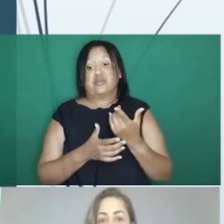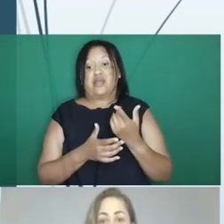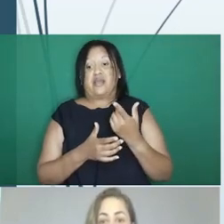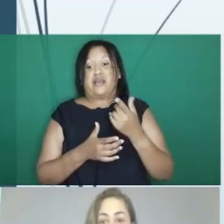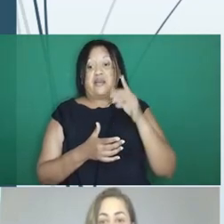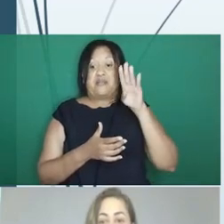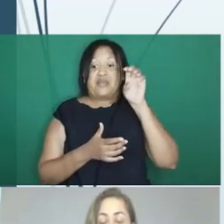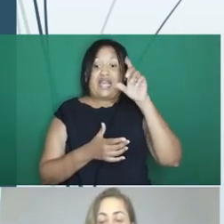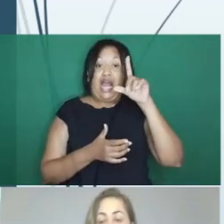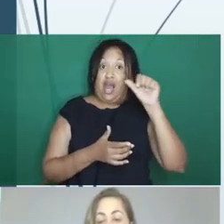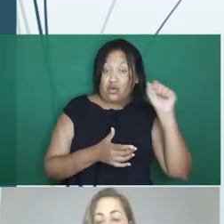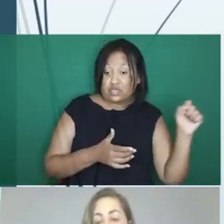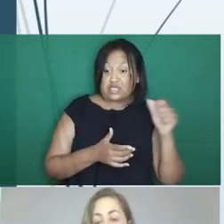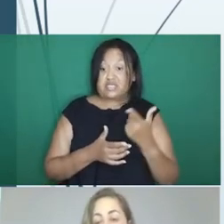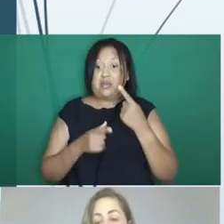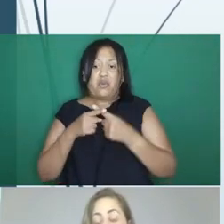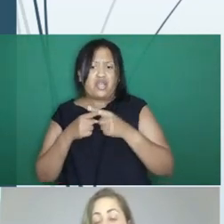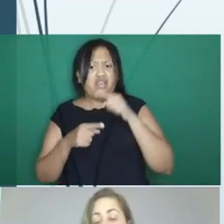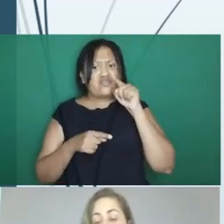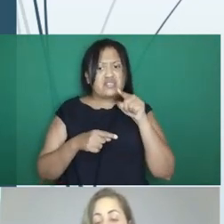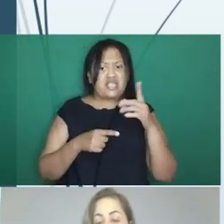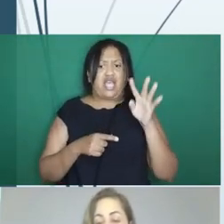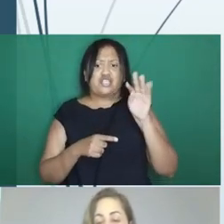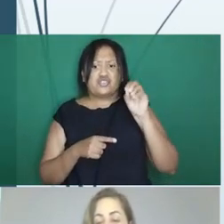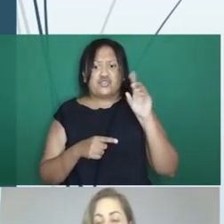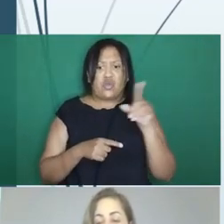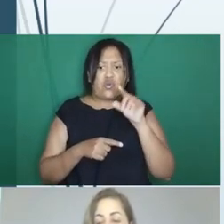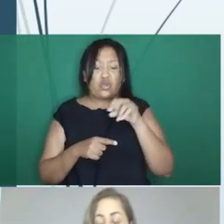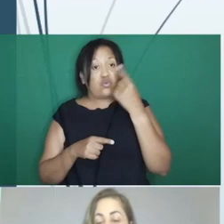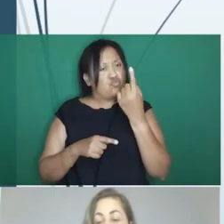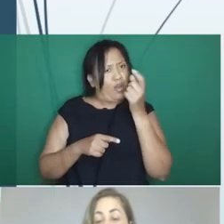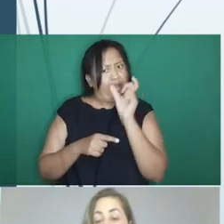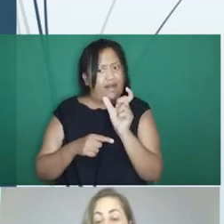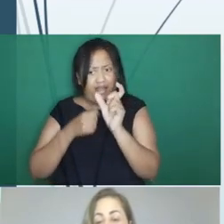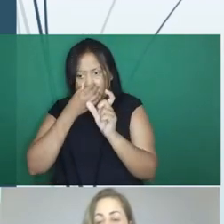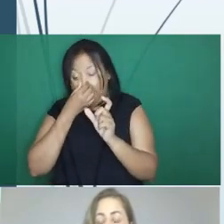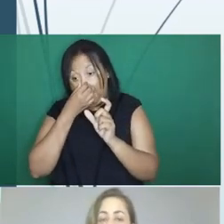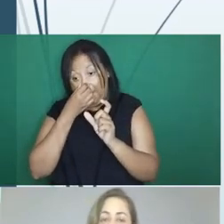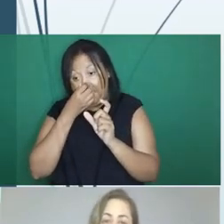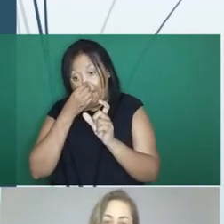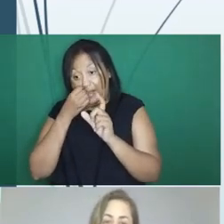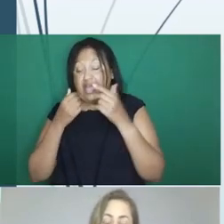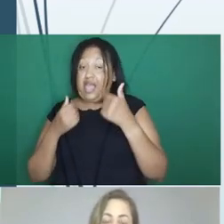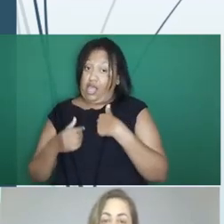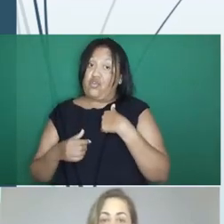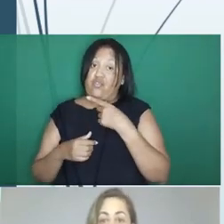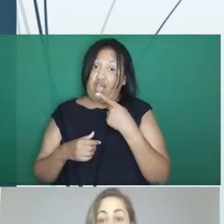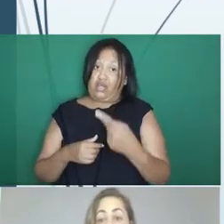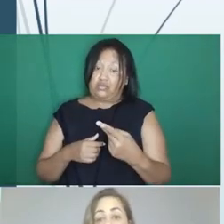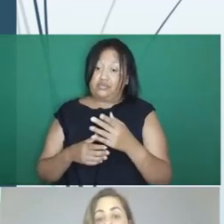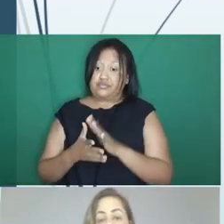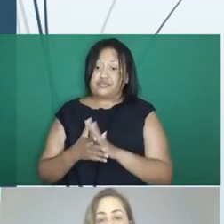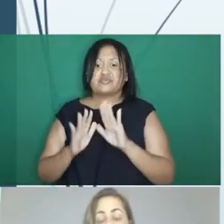porque você aí é que ele fala Tio aworld uma palavra ai sei que eu digo então